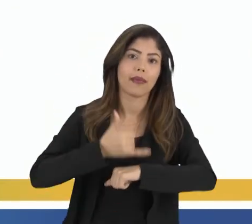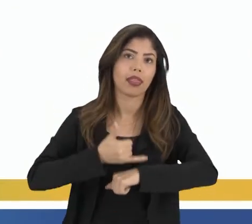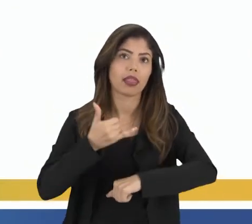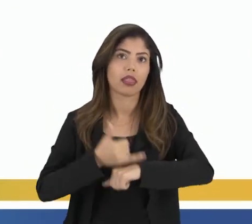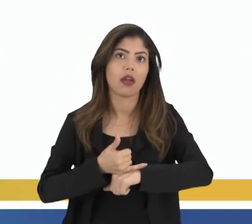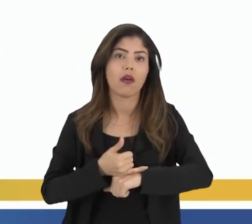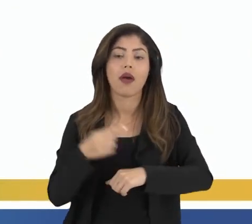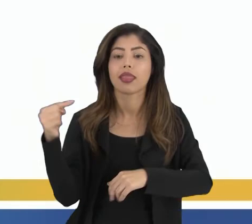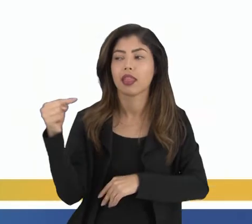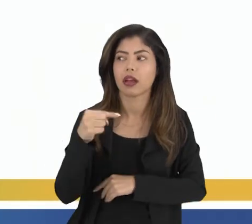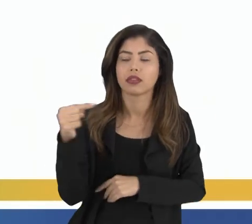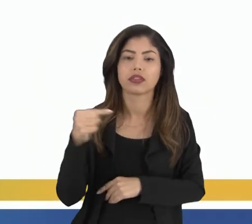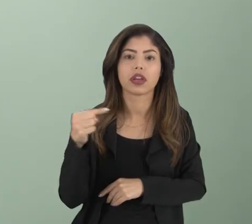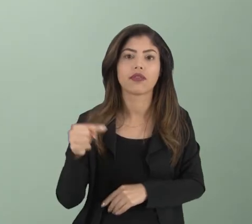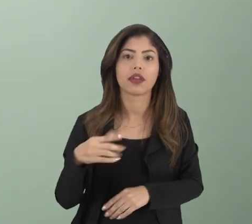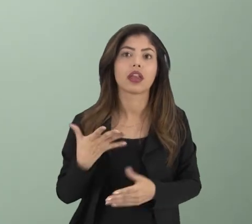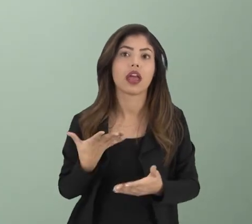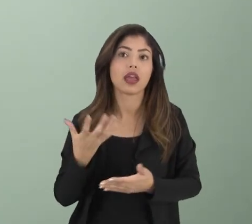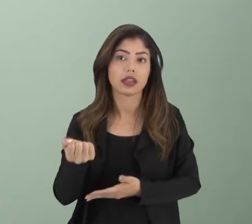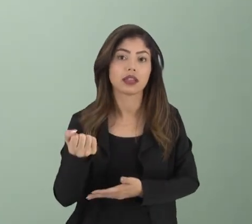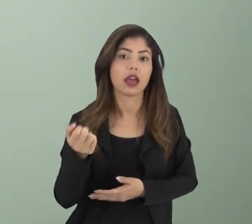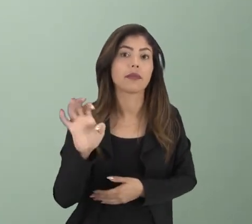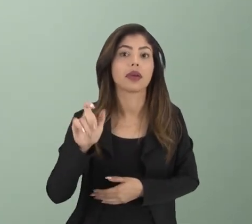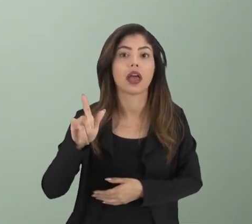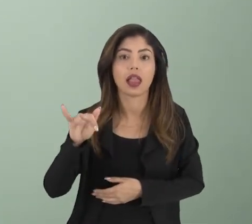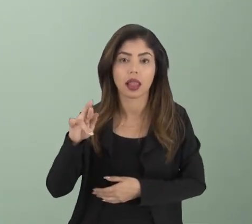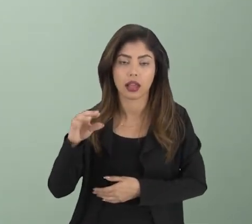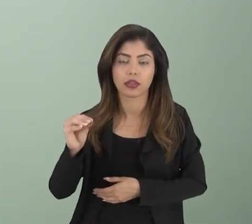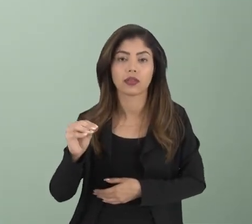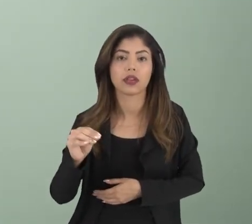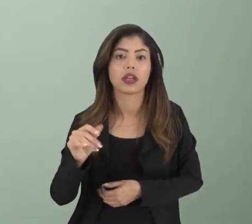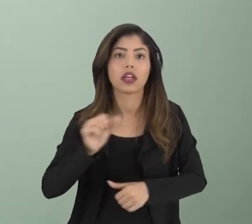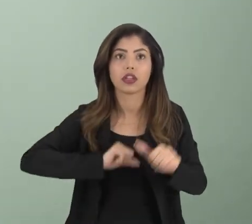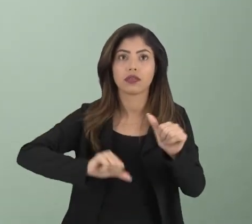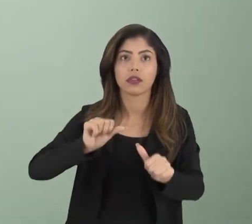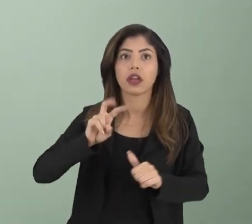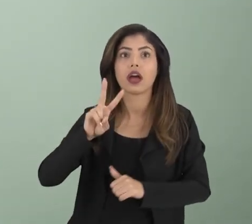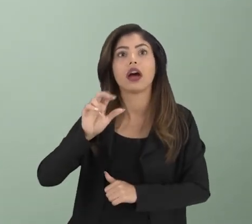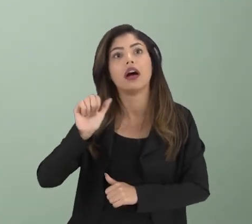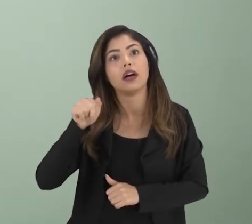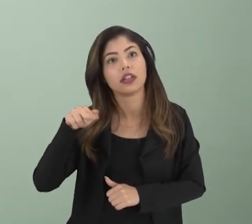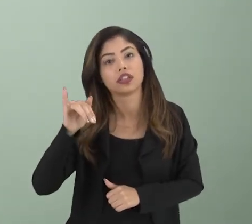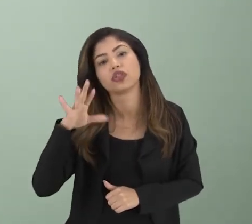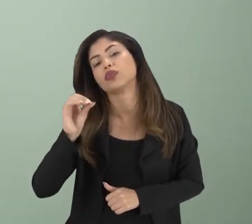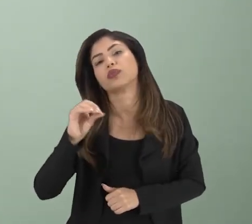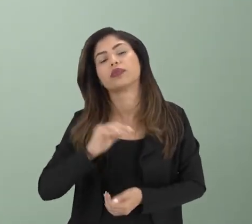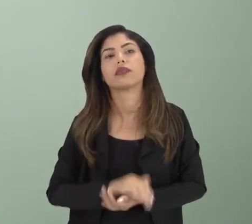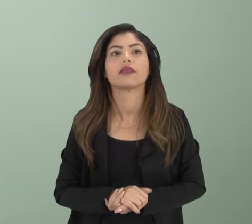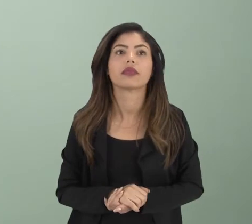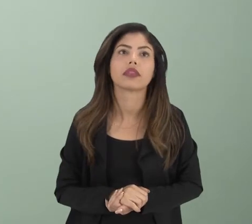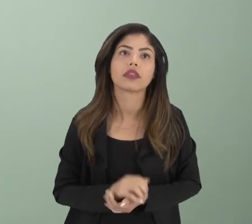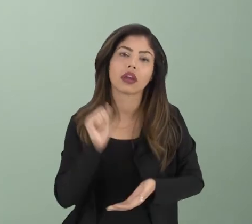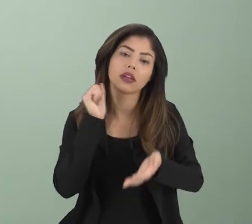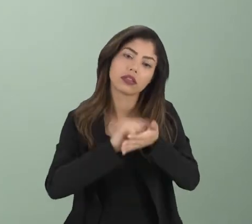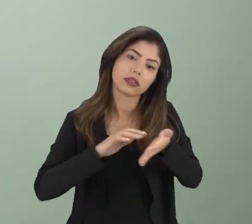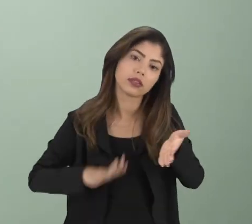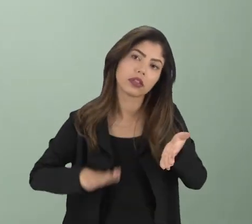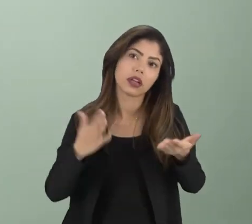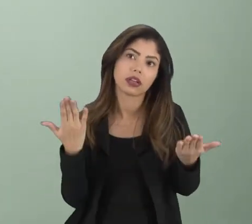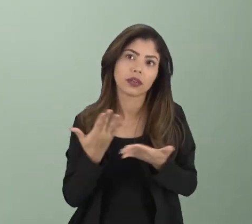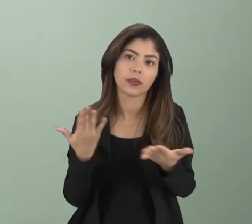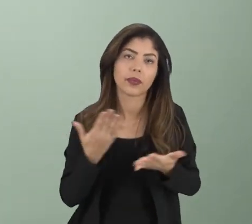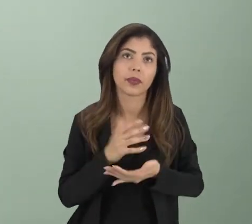cátion. Que o não metal ele é eletronegativo, ele recebe elétrons, ele vira ânion. Vamos